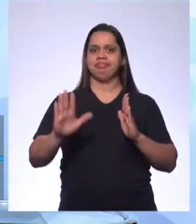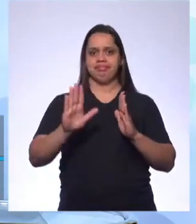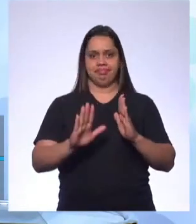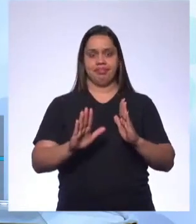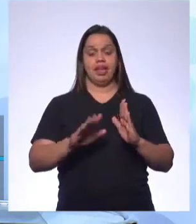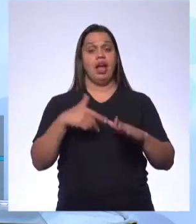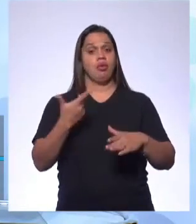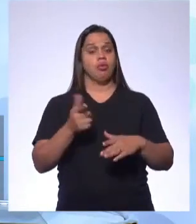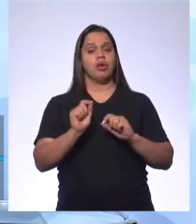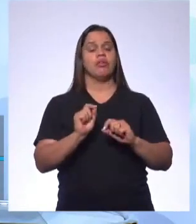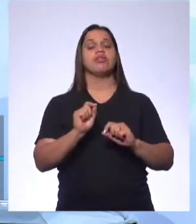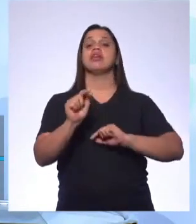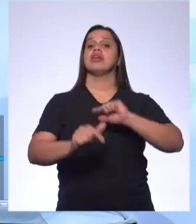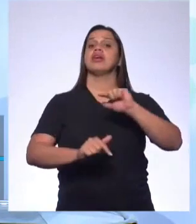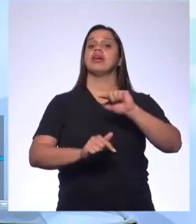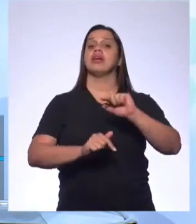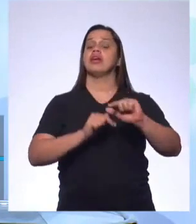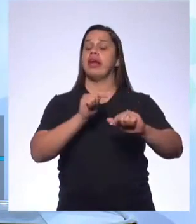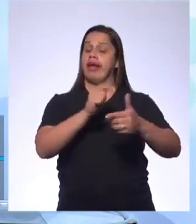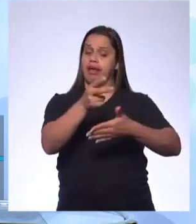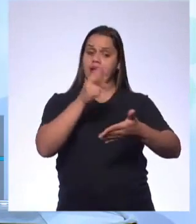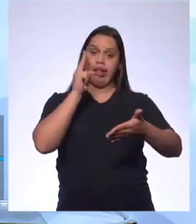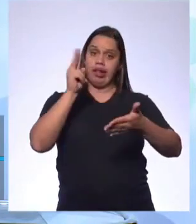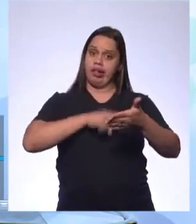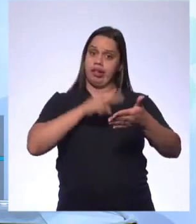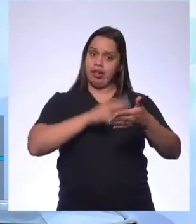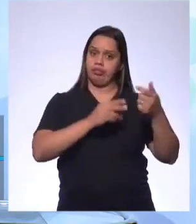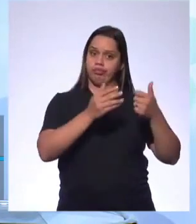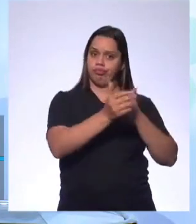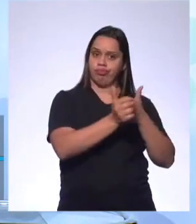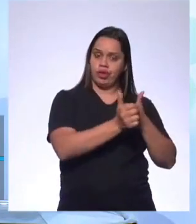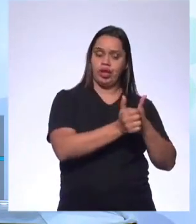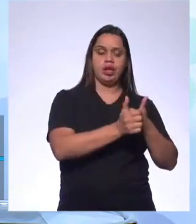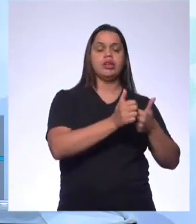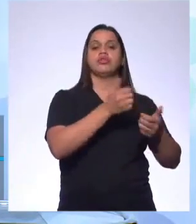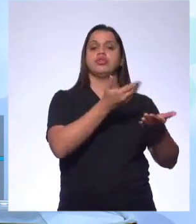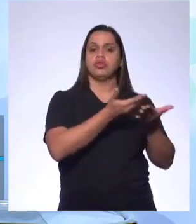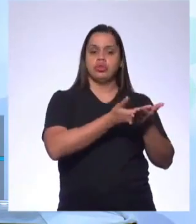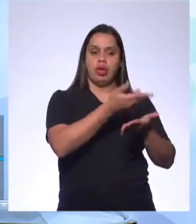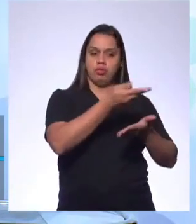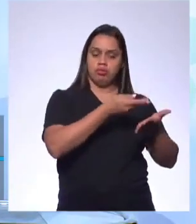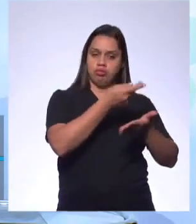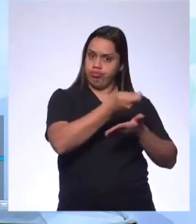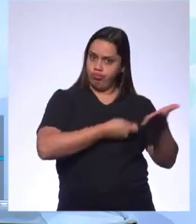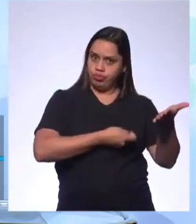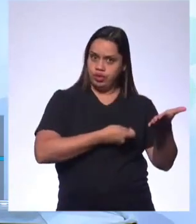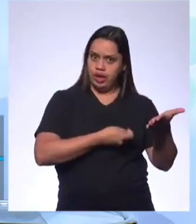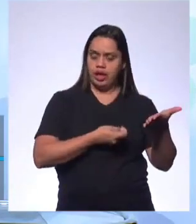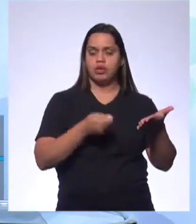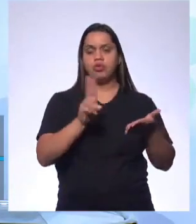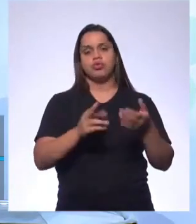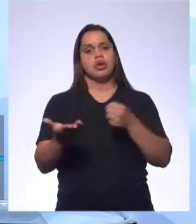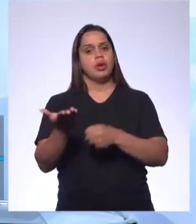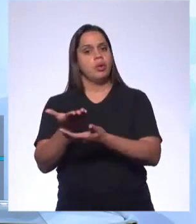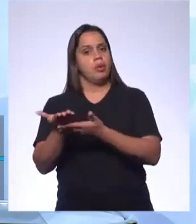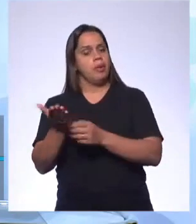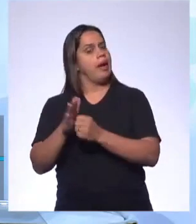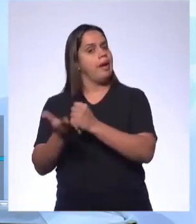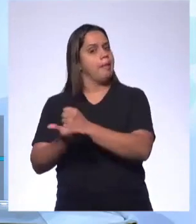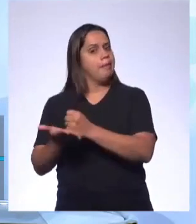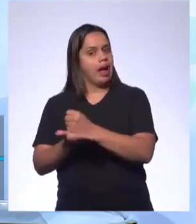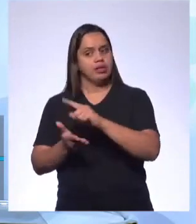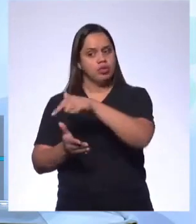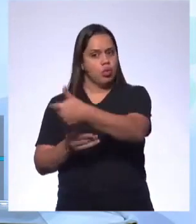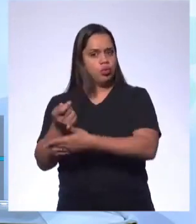Você trabalhar um texto seguindo outro, ou se baseando em outro, ou parafraseando outro,